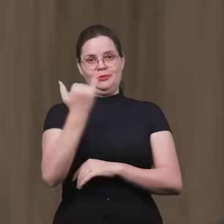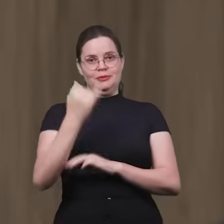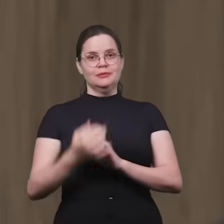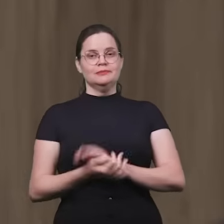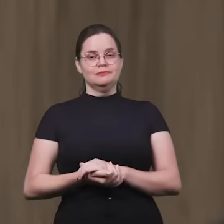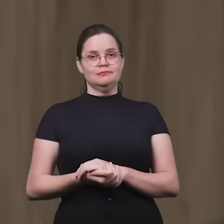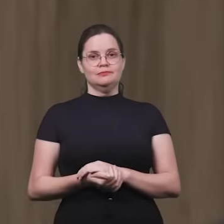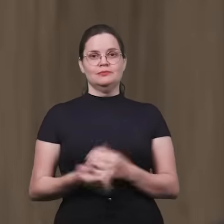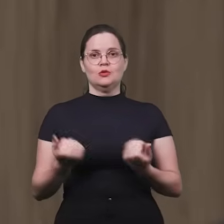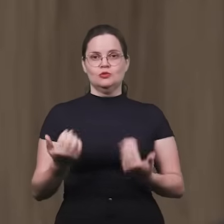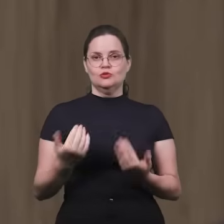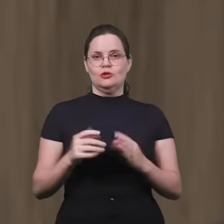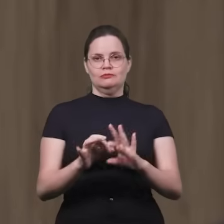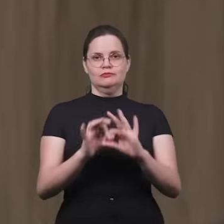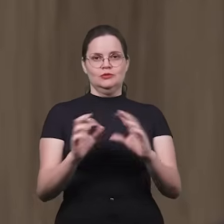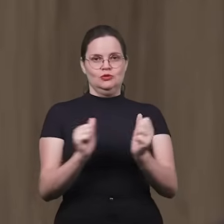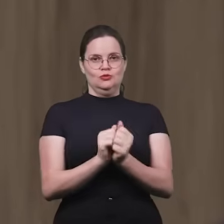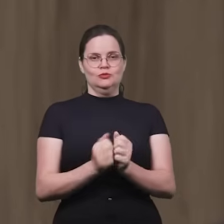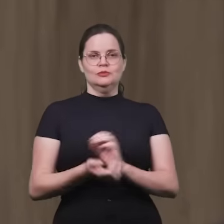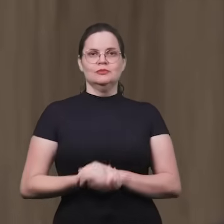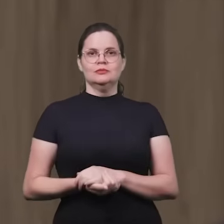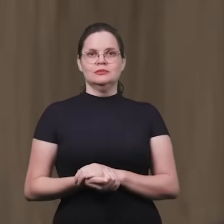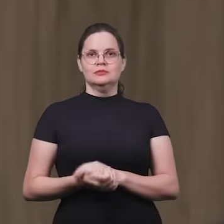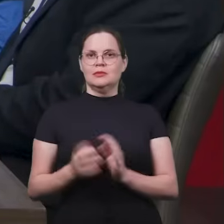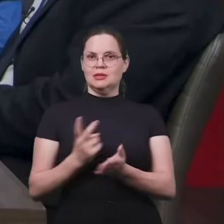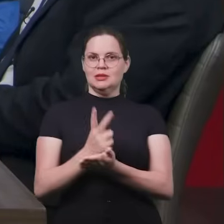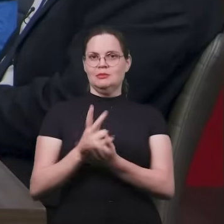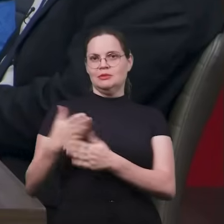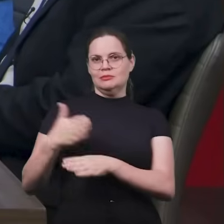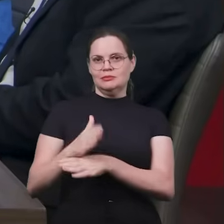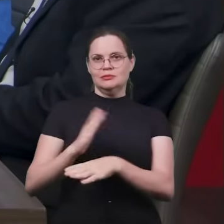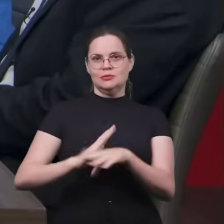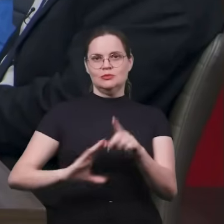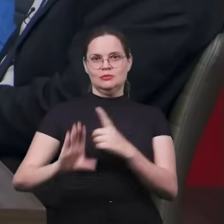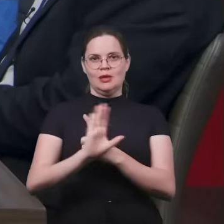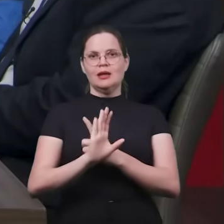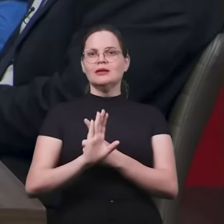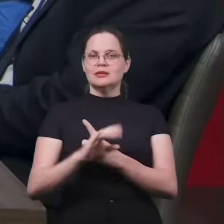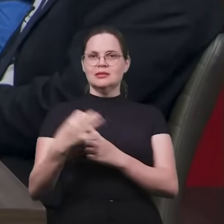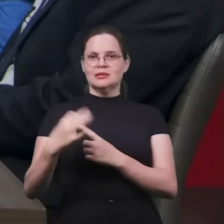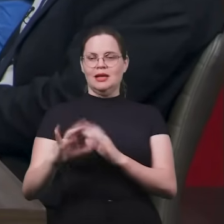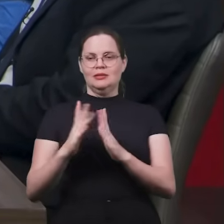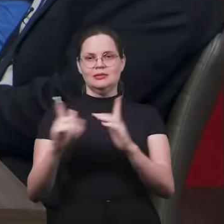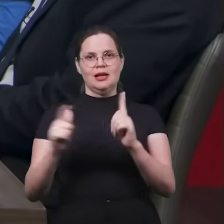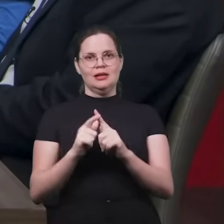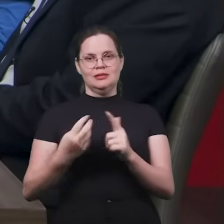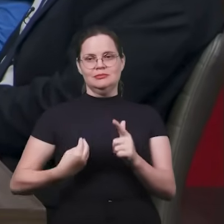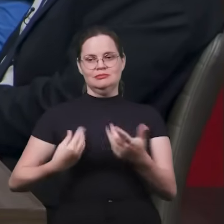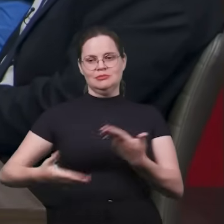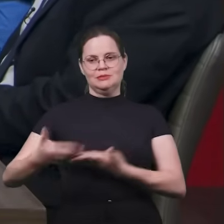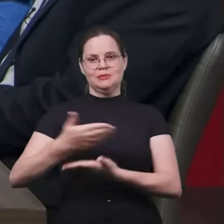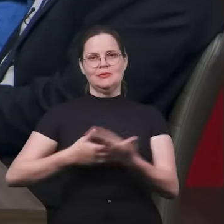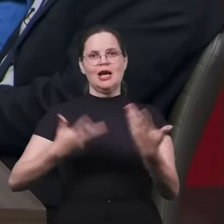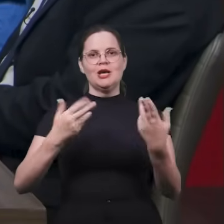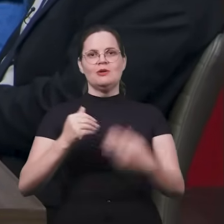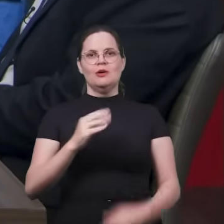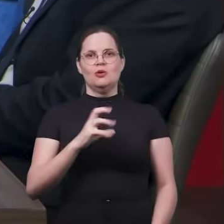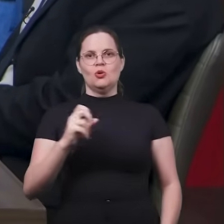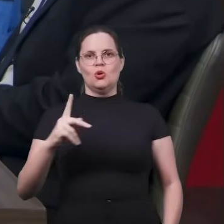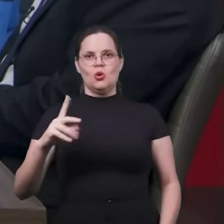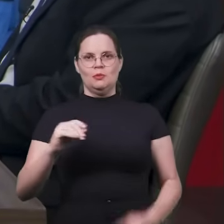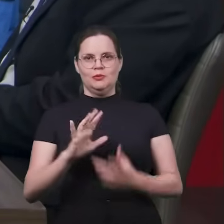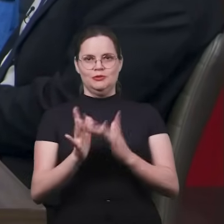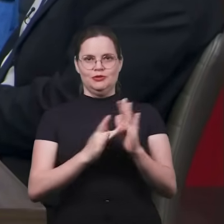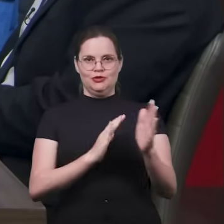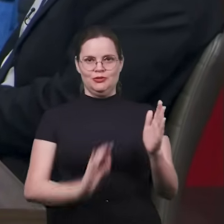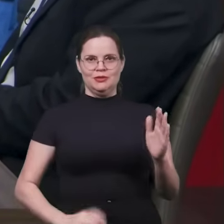importante, os jovens se manterem unidos. Fazendo parte da Igreja Corpo de Cristo. Muito bom, Bela. Ela traz